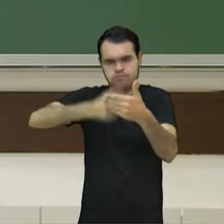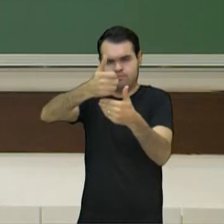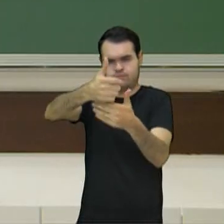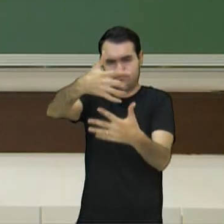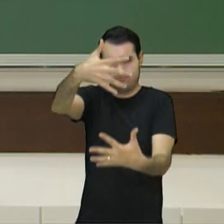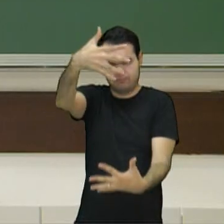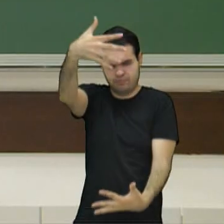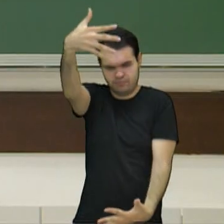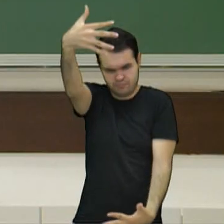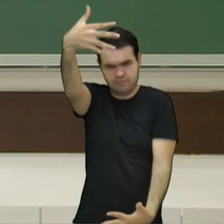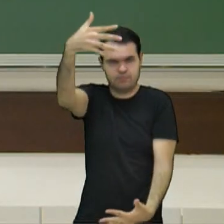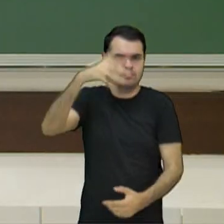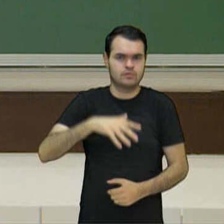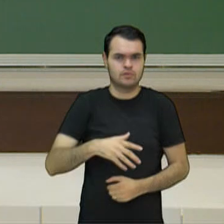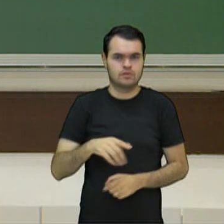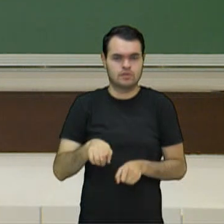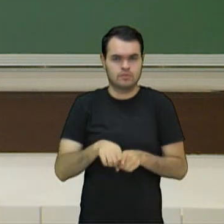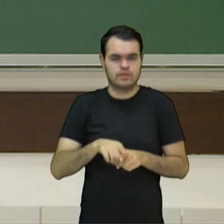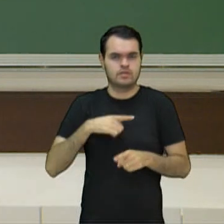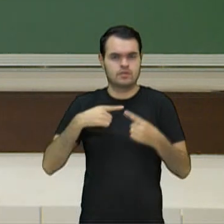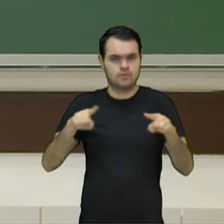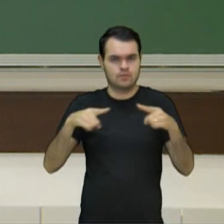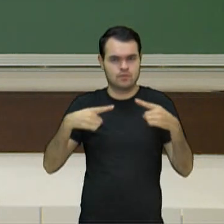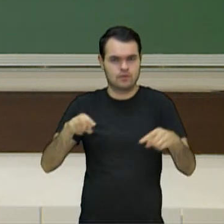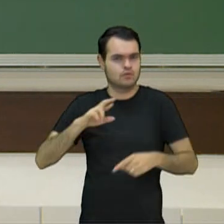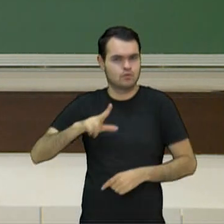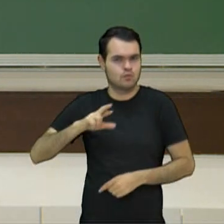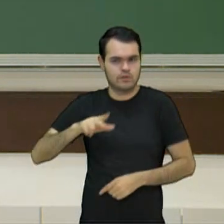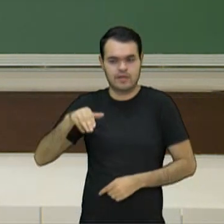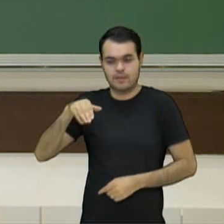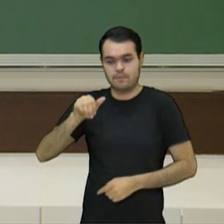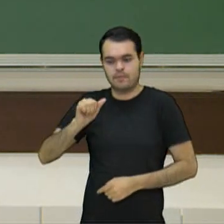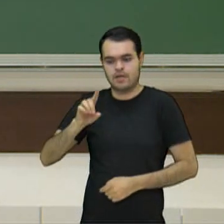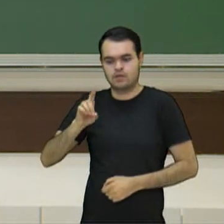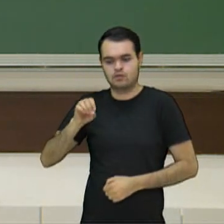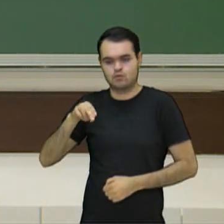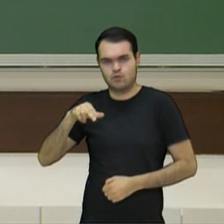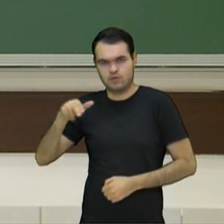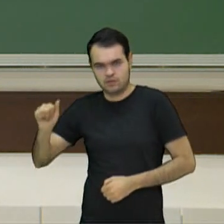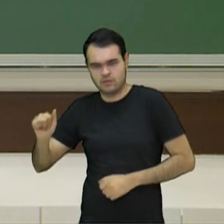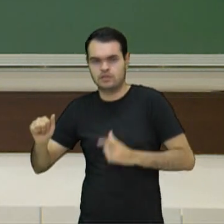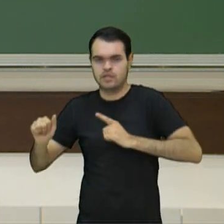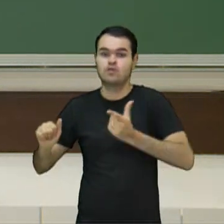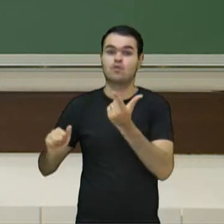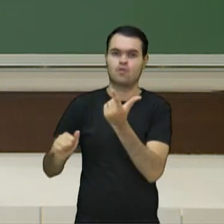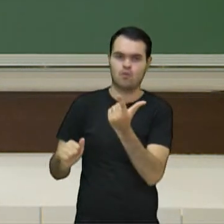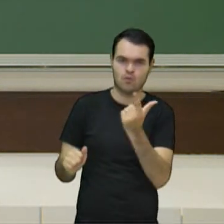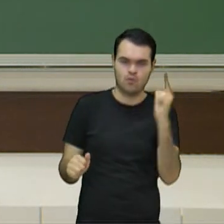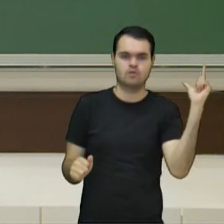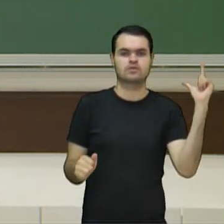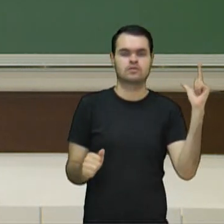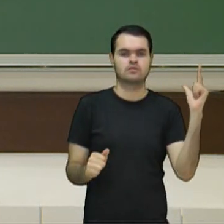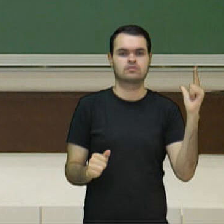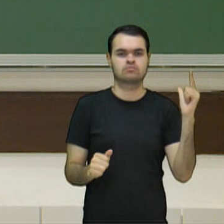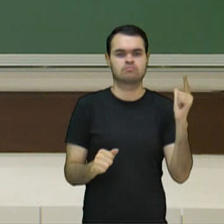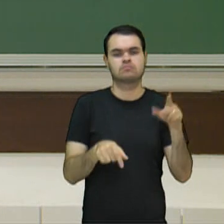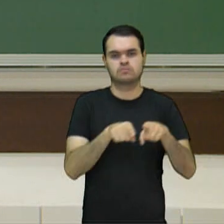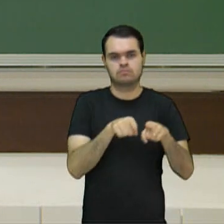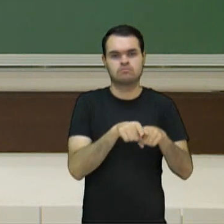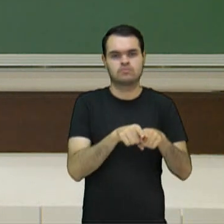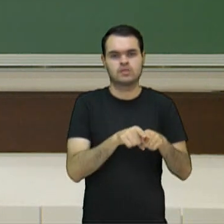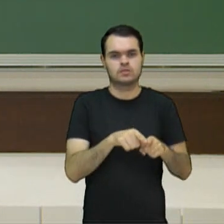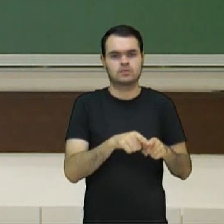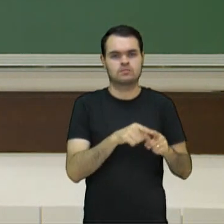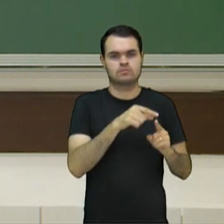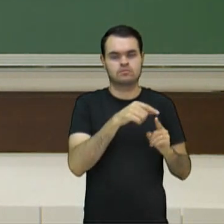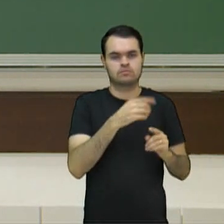o áudio pela Madonna. Não é só ela que já gravou essa música, temos outras gravações também, mas dá uma procuradinha lá que vocês vão ver